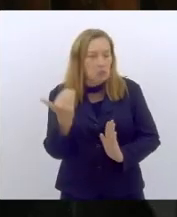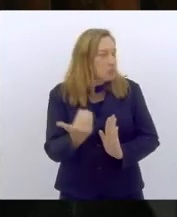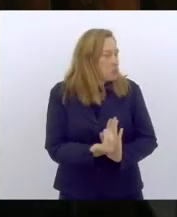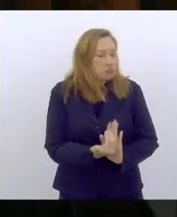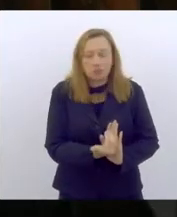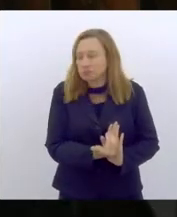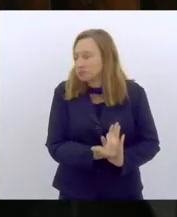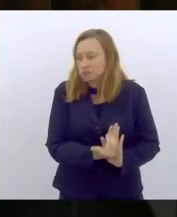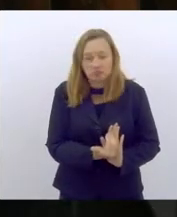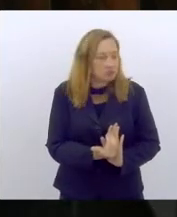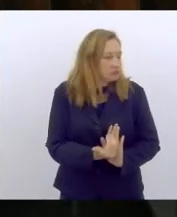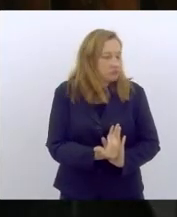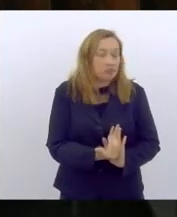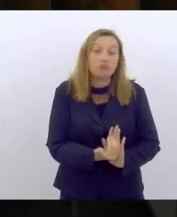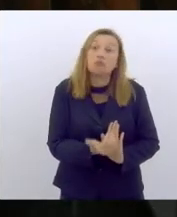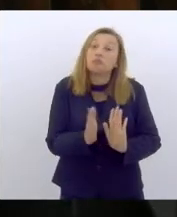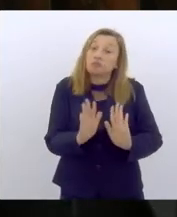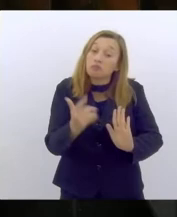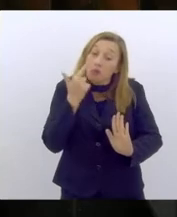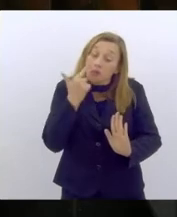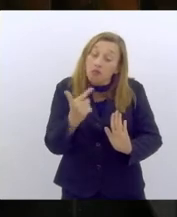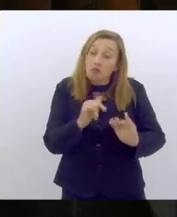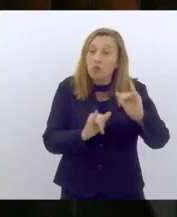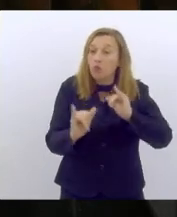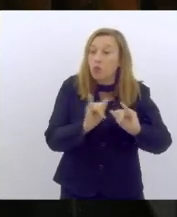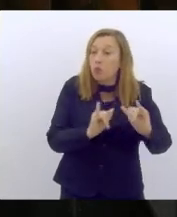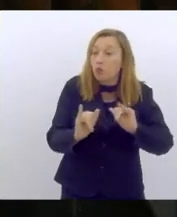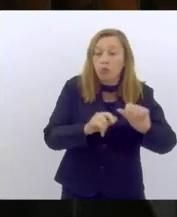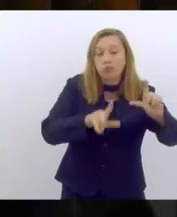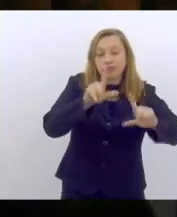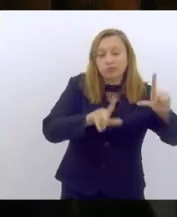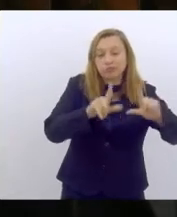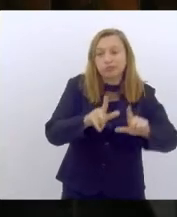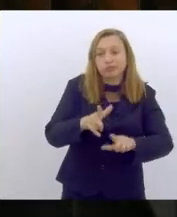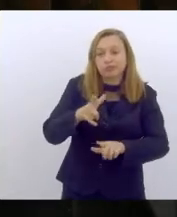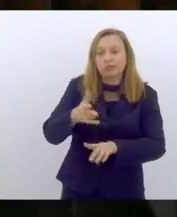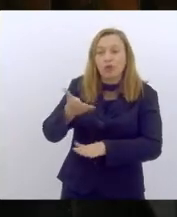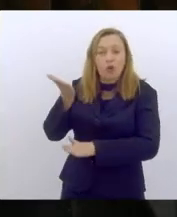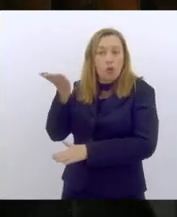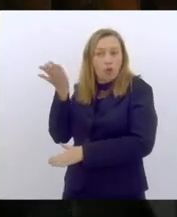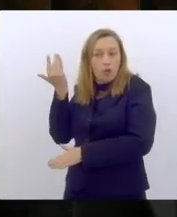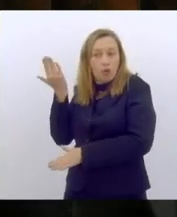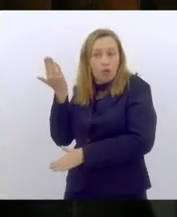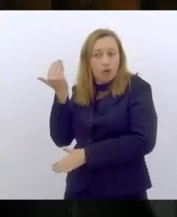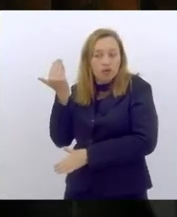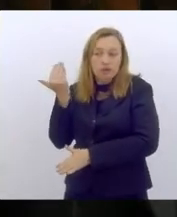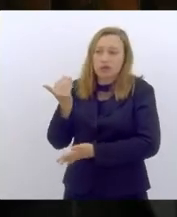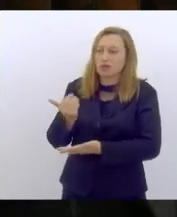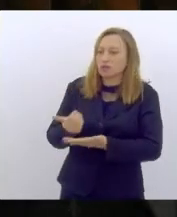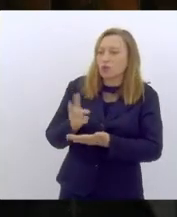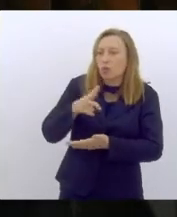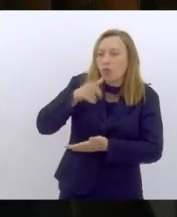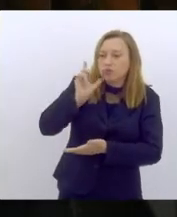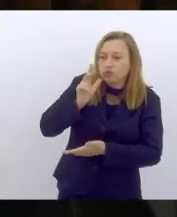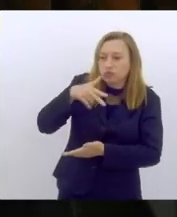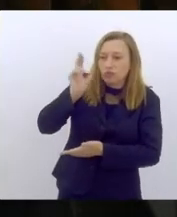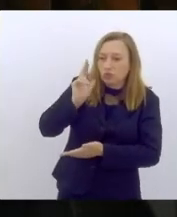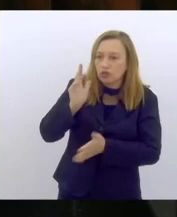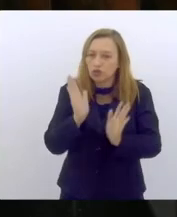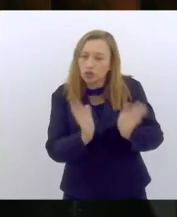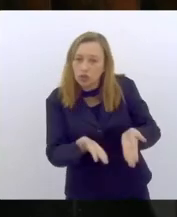Basta ver o noticiário de hoje o noticiário de ontem de anteontem